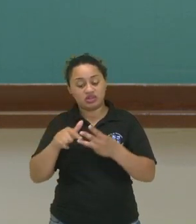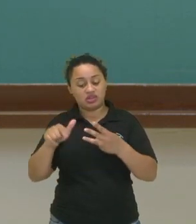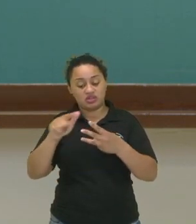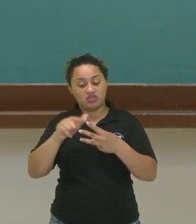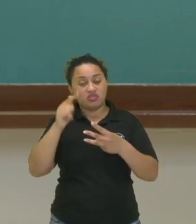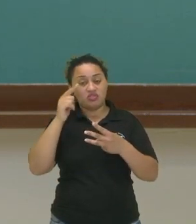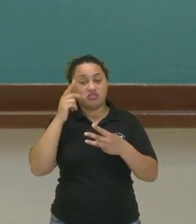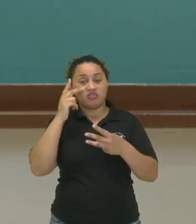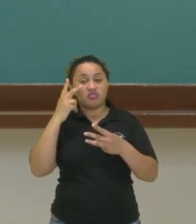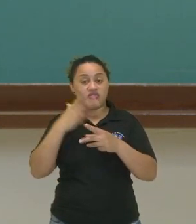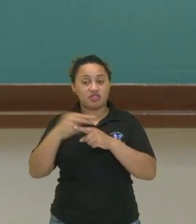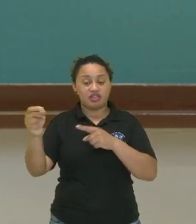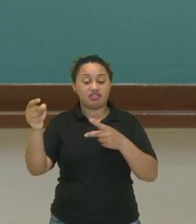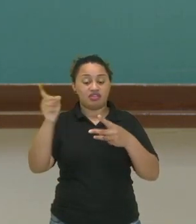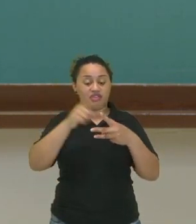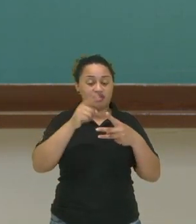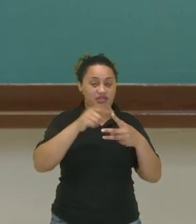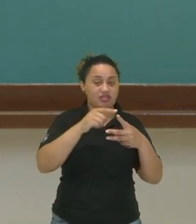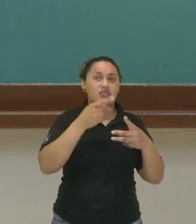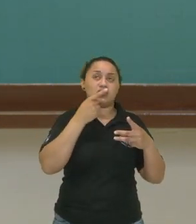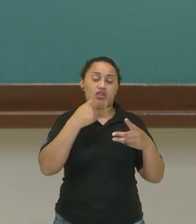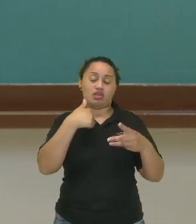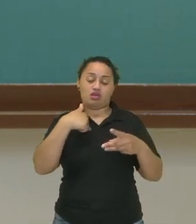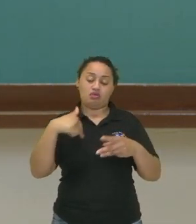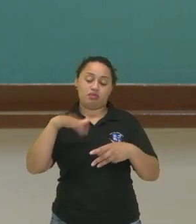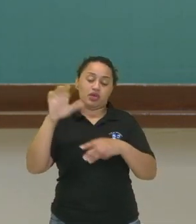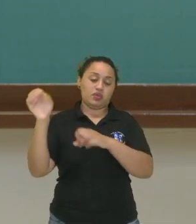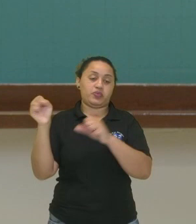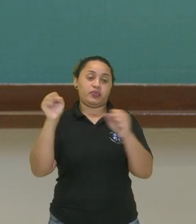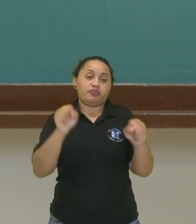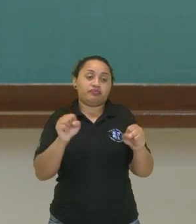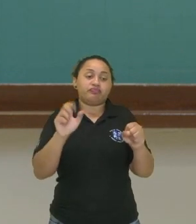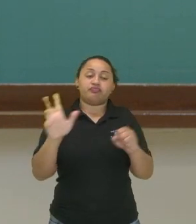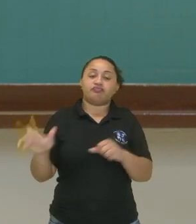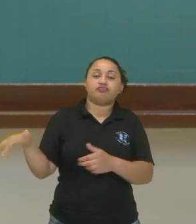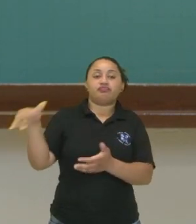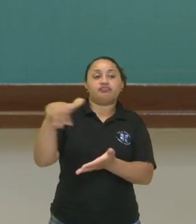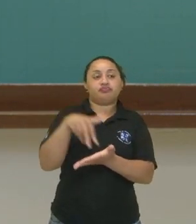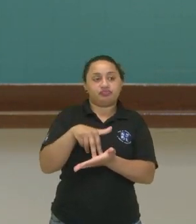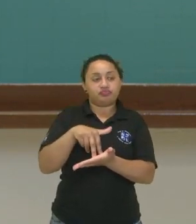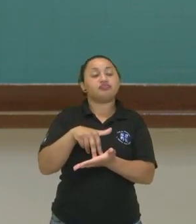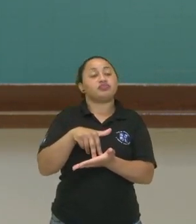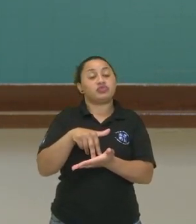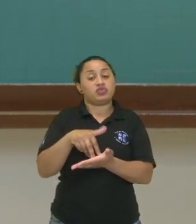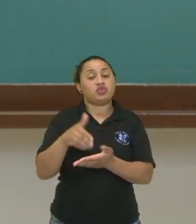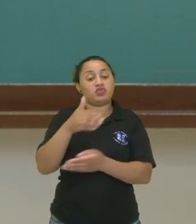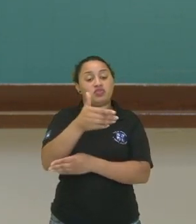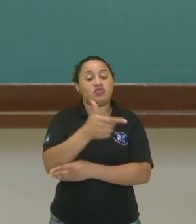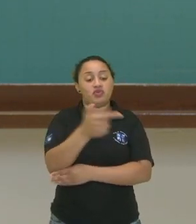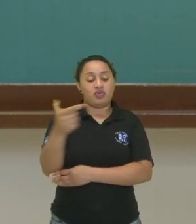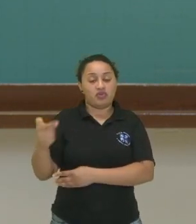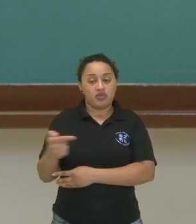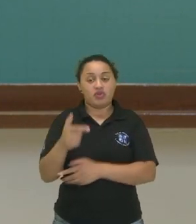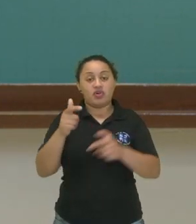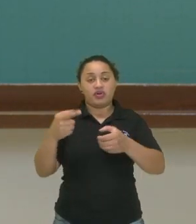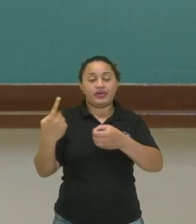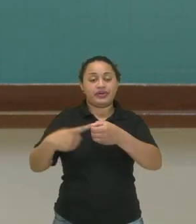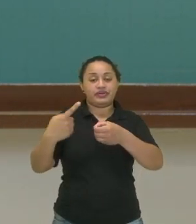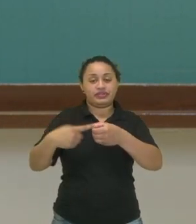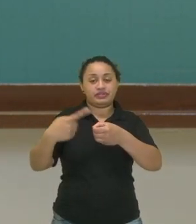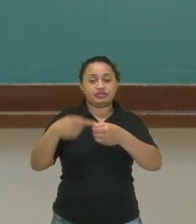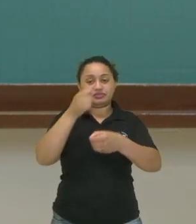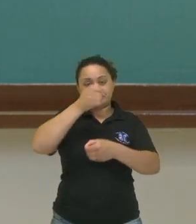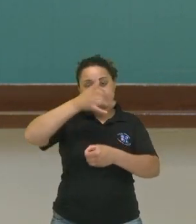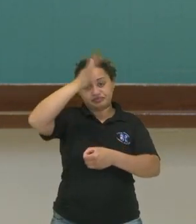ele pensou o seguinte, bom, então agora eu sou o general mais poderoso, triunfou, entrou armado dentro da cidade de